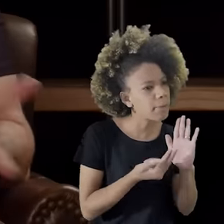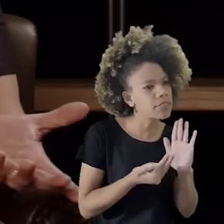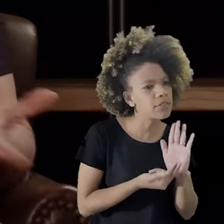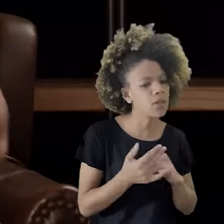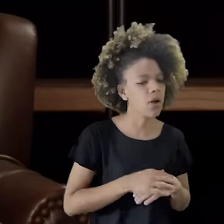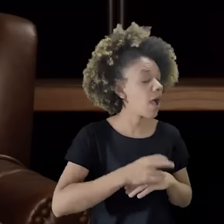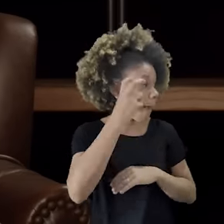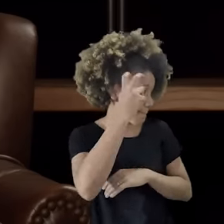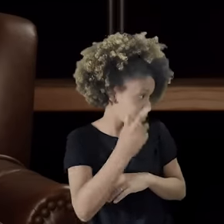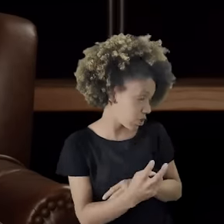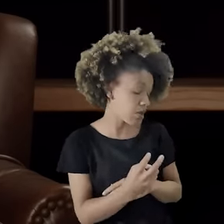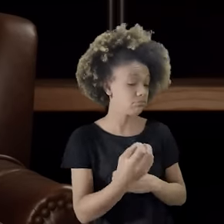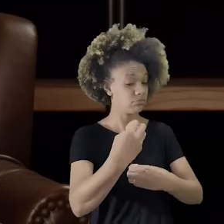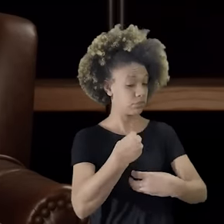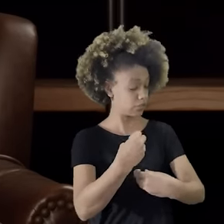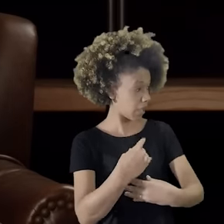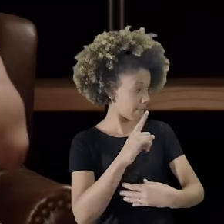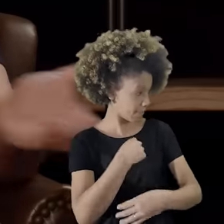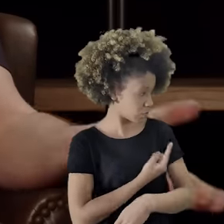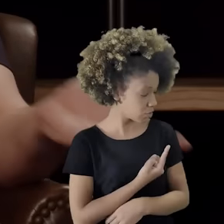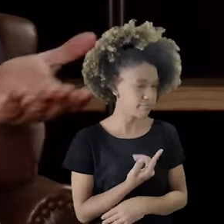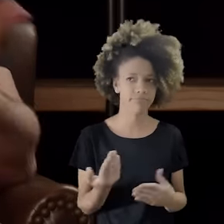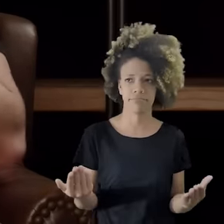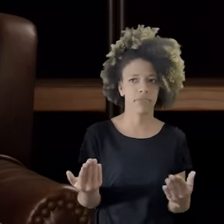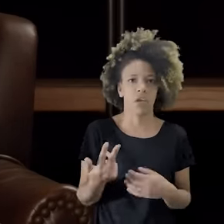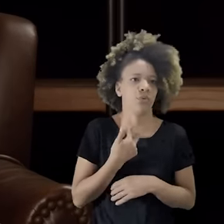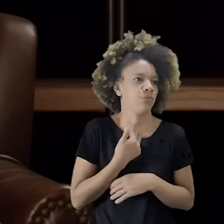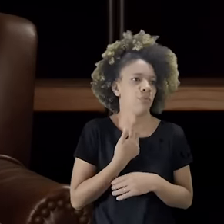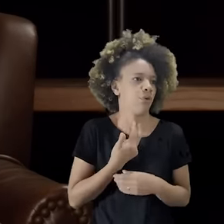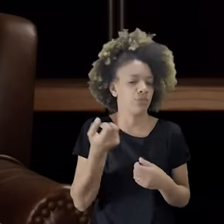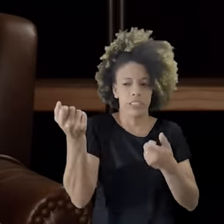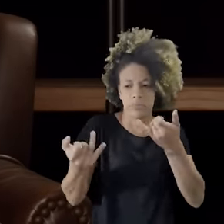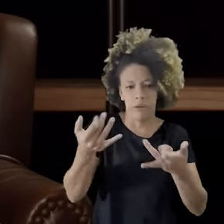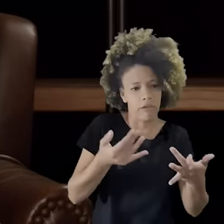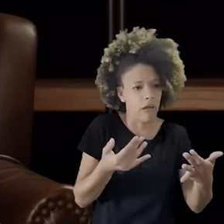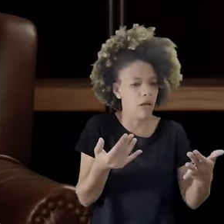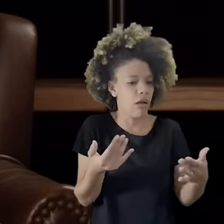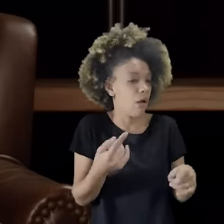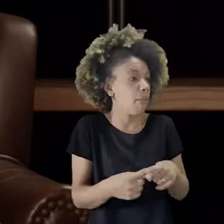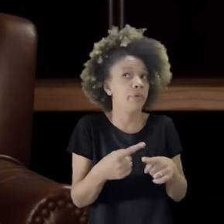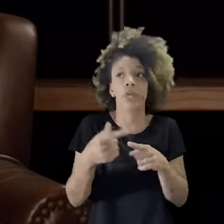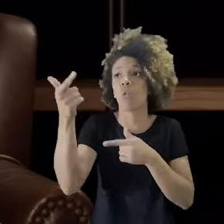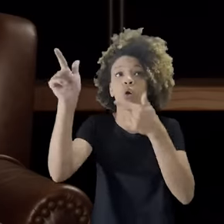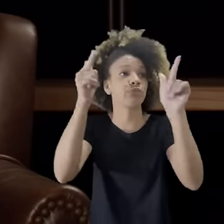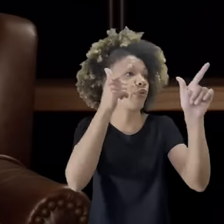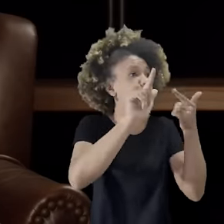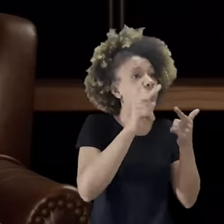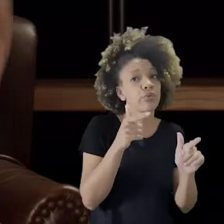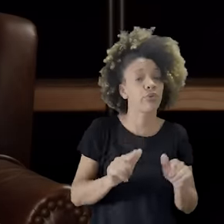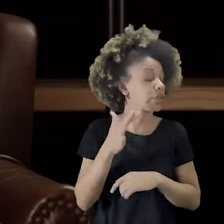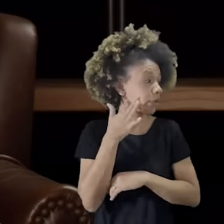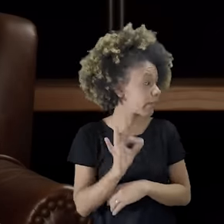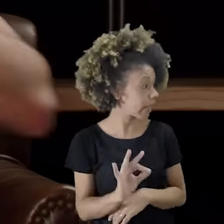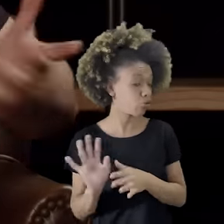que eu tenho a maturidade vai nos ensinar Que bicho eu não posso deixar de falar algumas coisas porque você ou outro